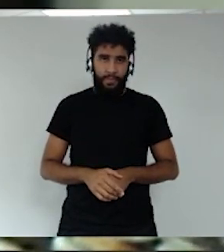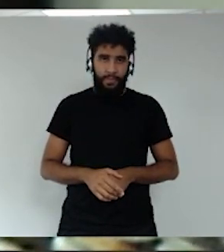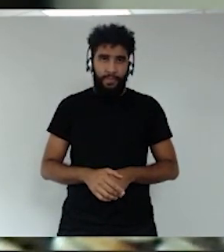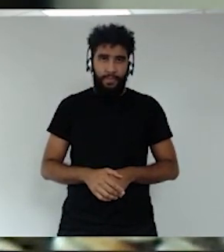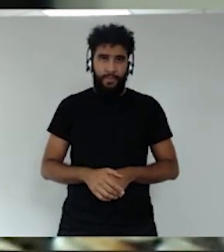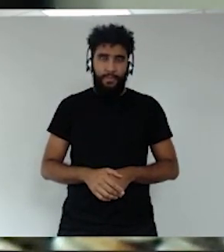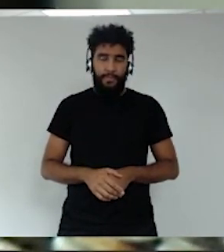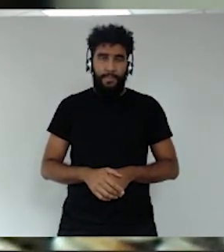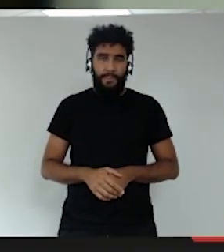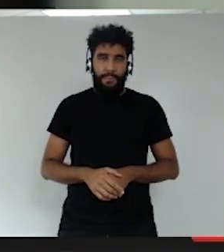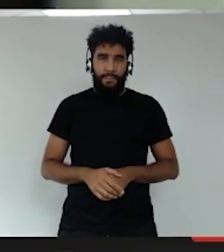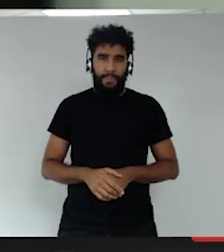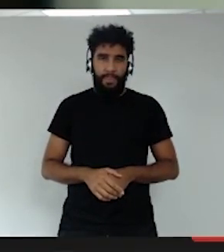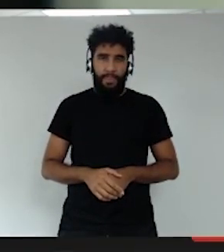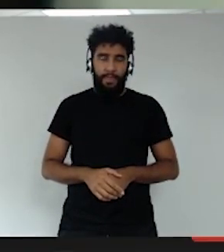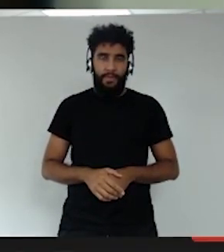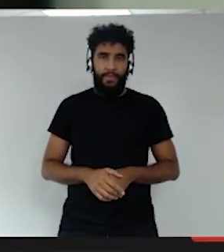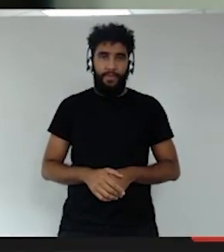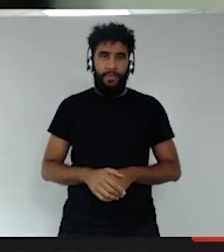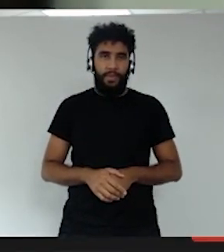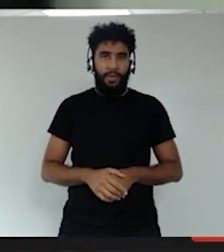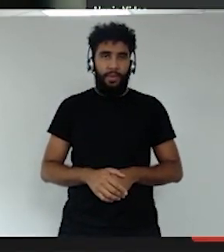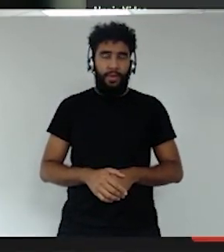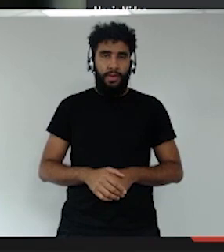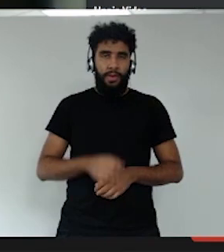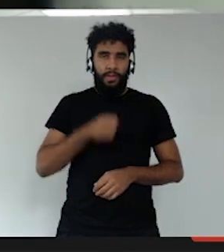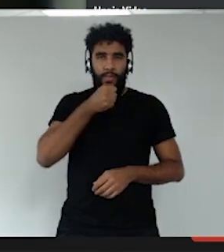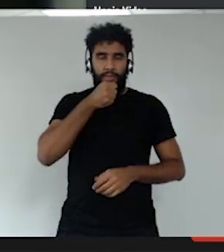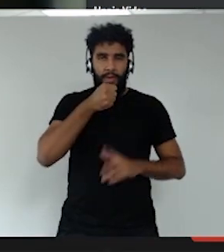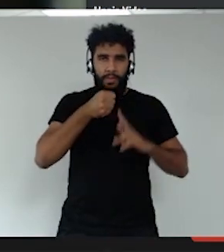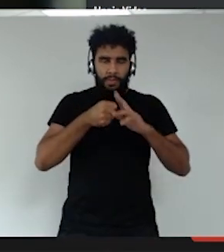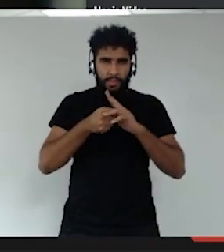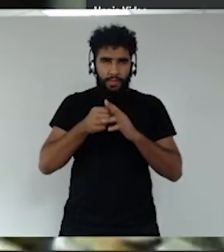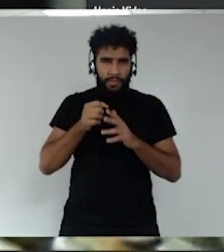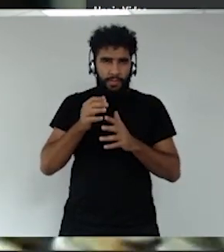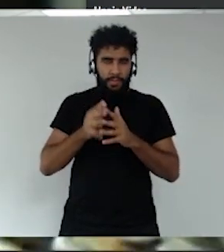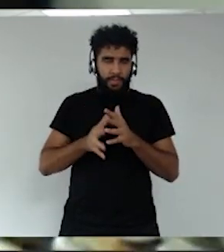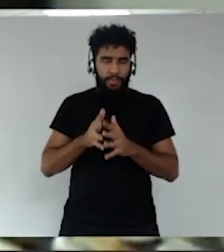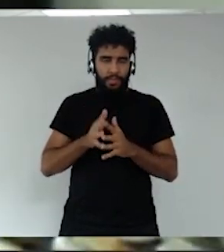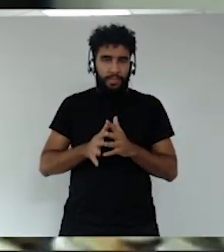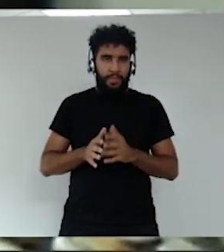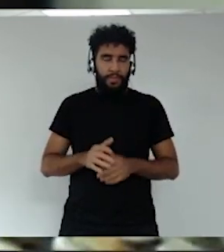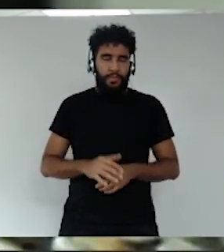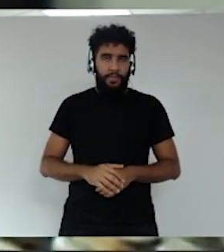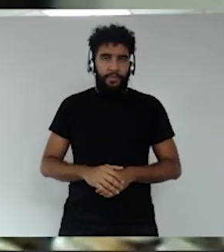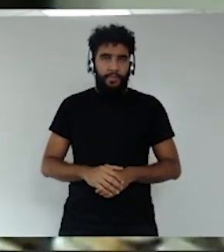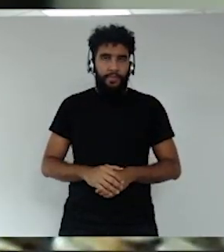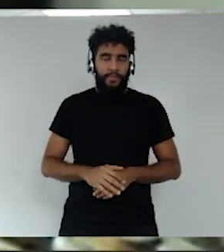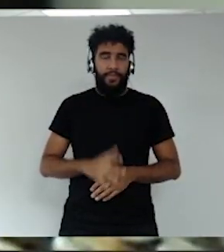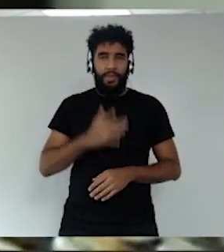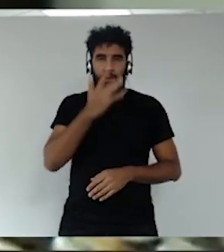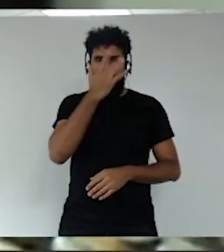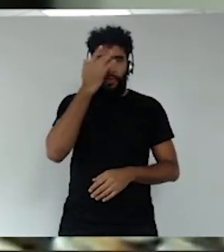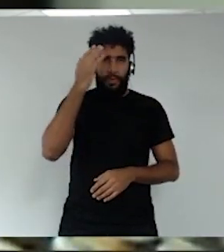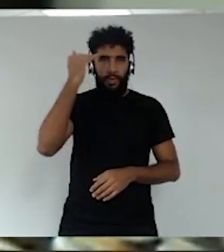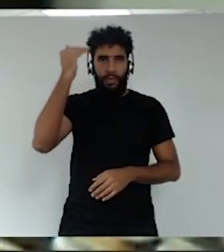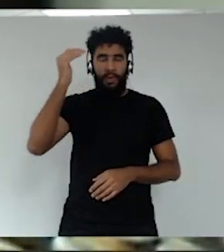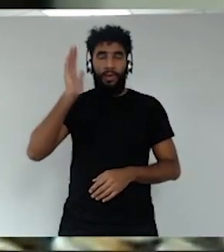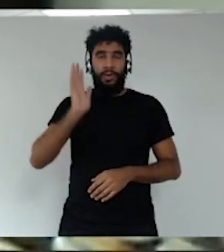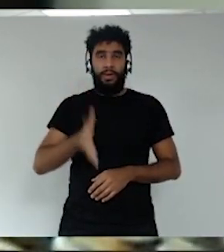Restaurativas, que, pelo que os senhores podem deduzir, é de grande sucesso, pois já está na